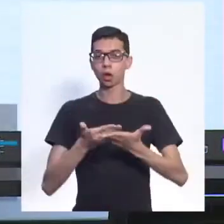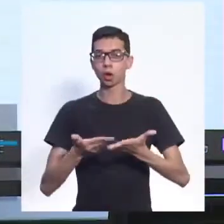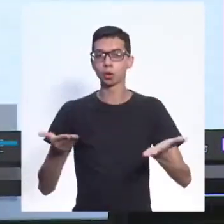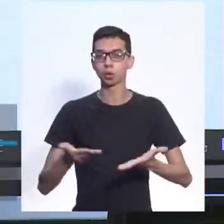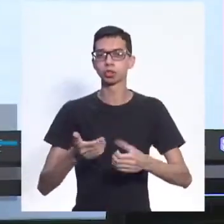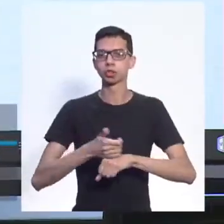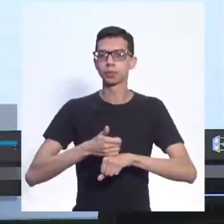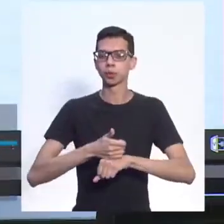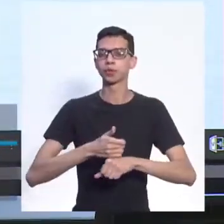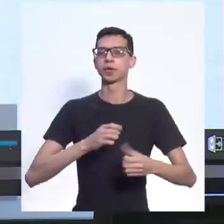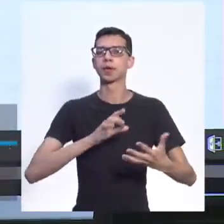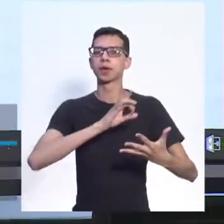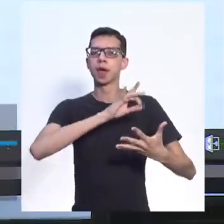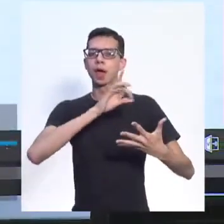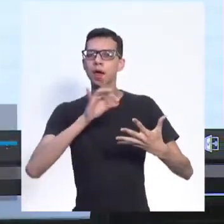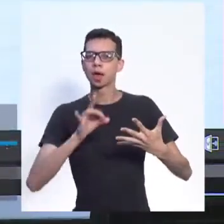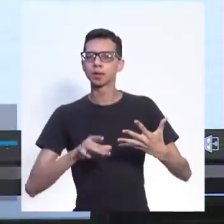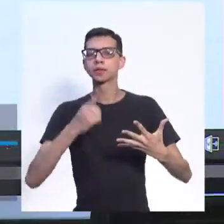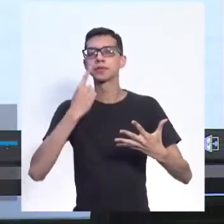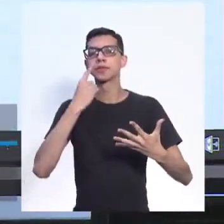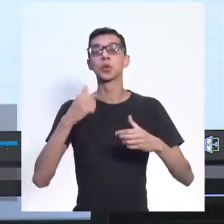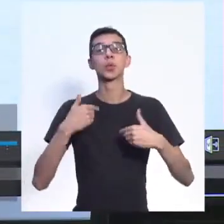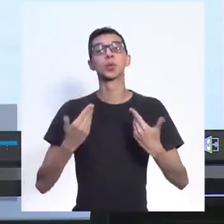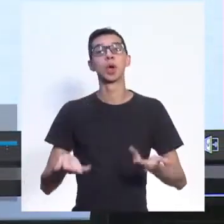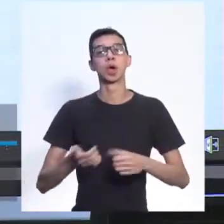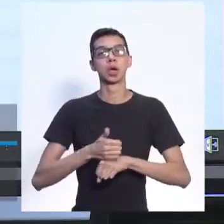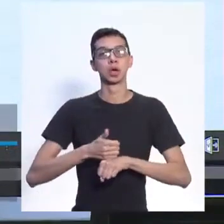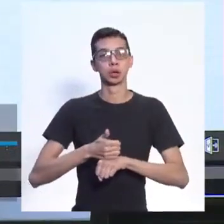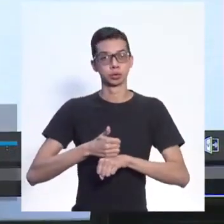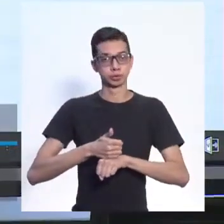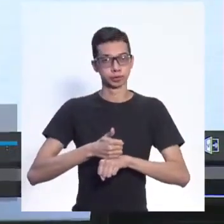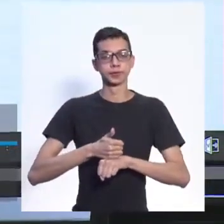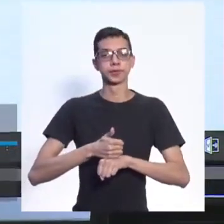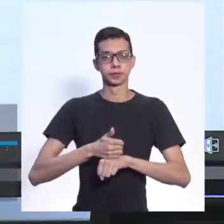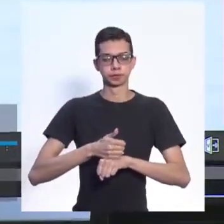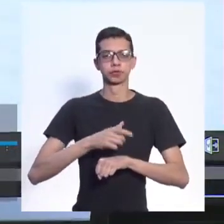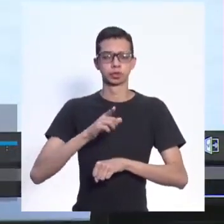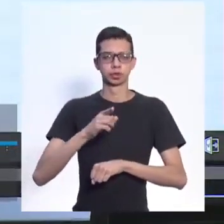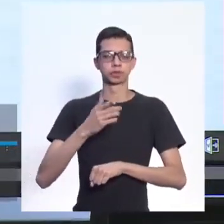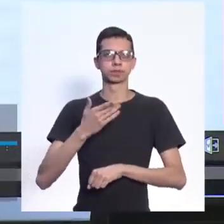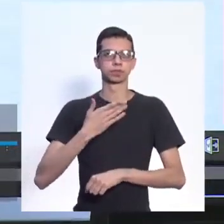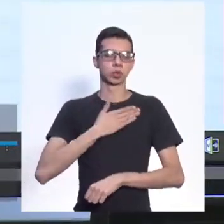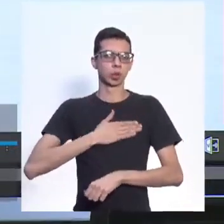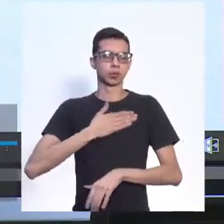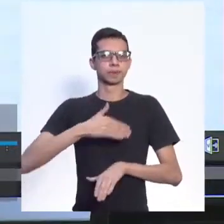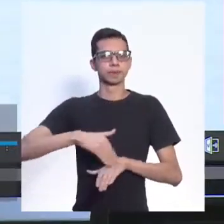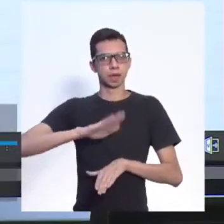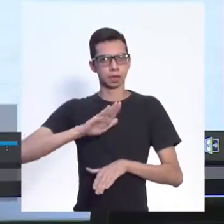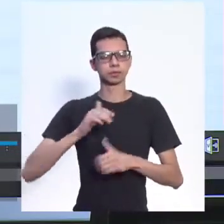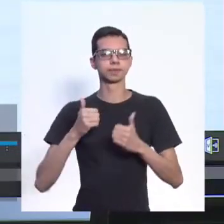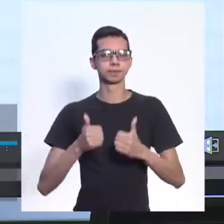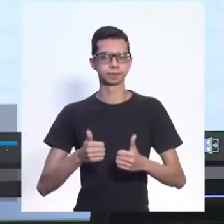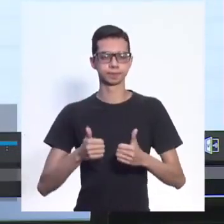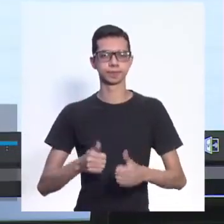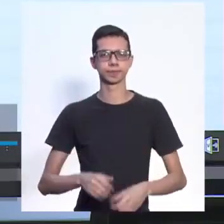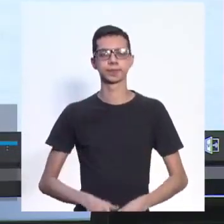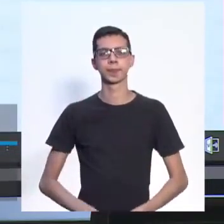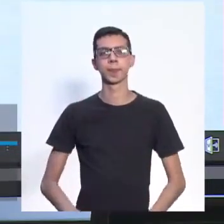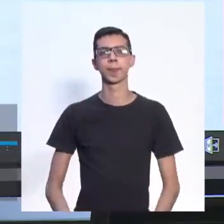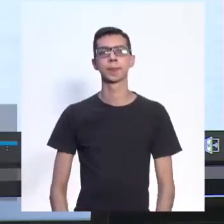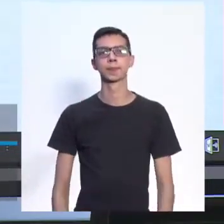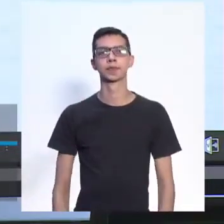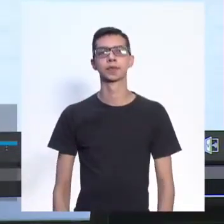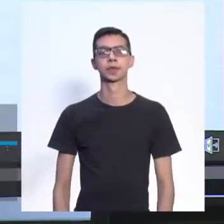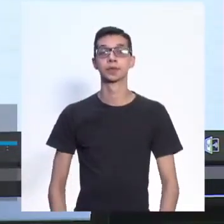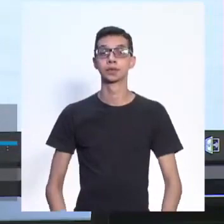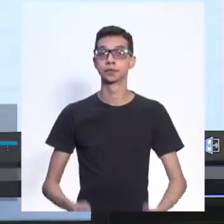viu, vejam qual aquela, né, ou quais aquelas, né, professora, que mais te chamaram a atenção, e aí você coloque isso aí,